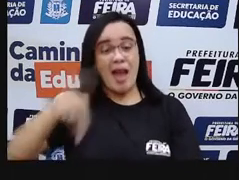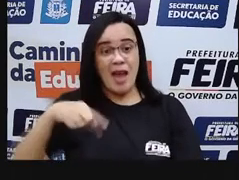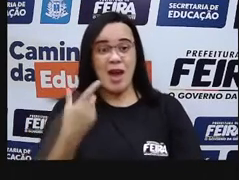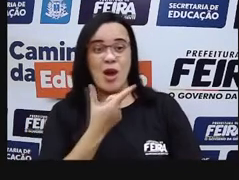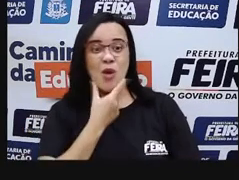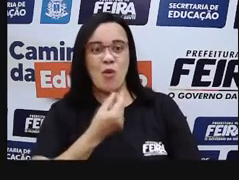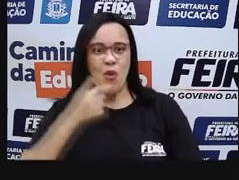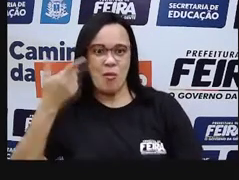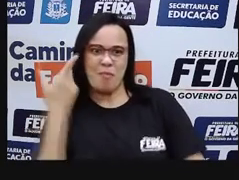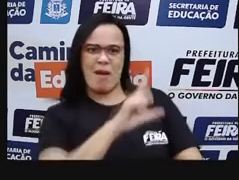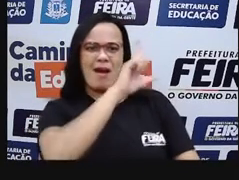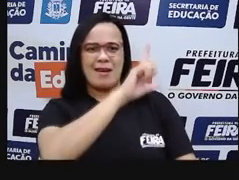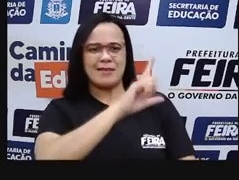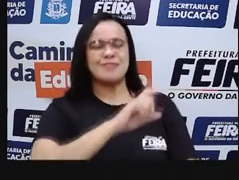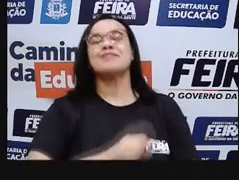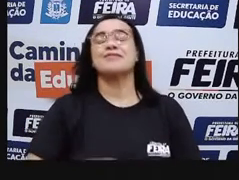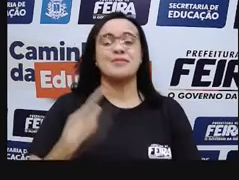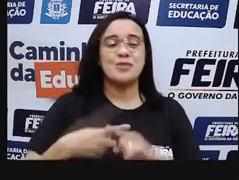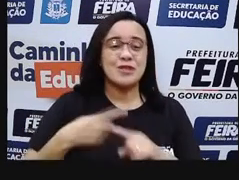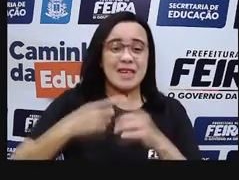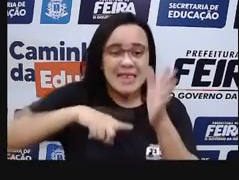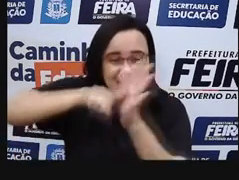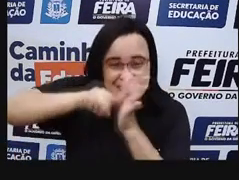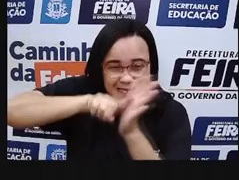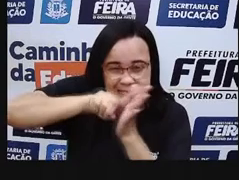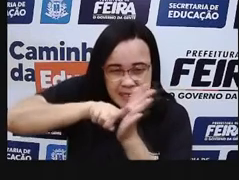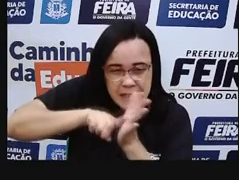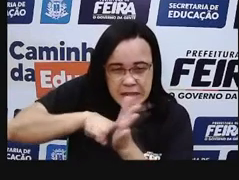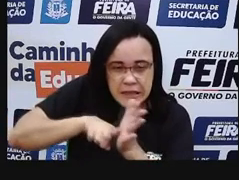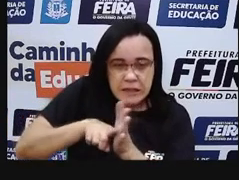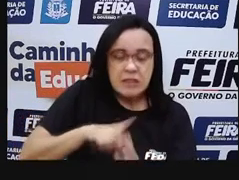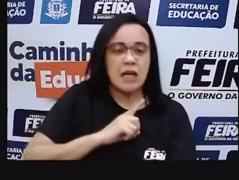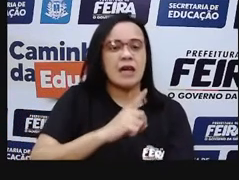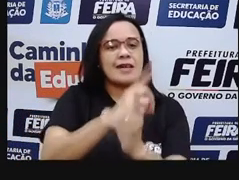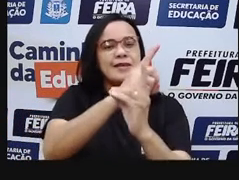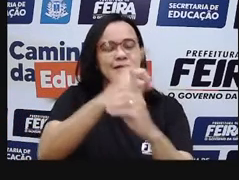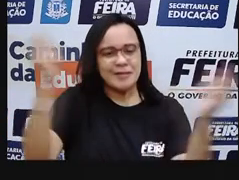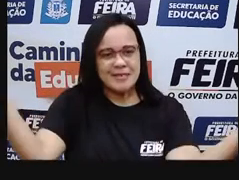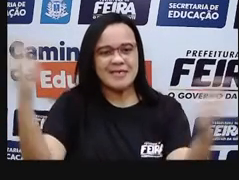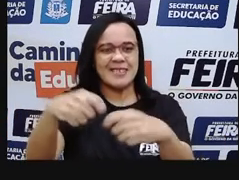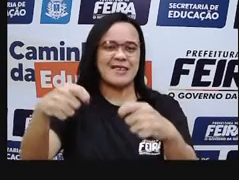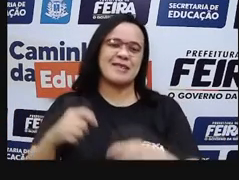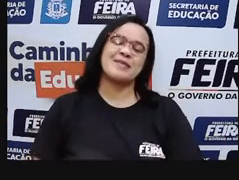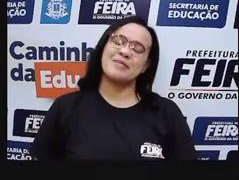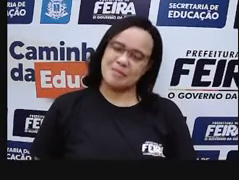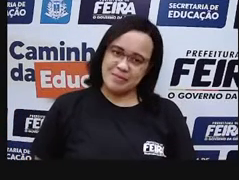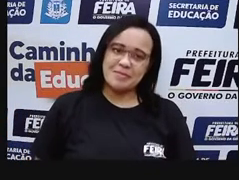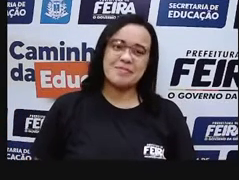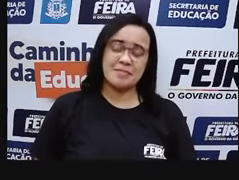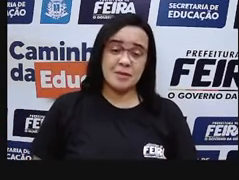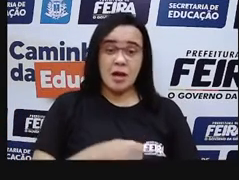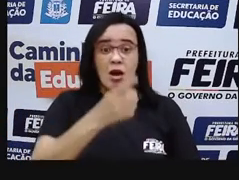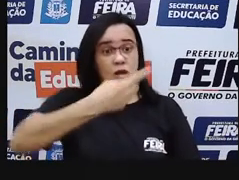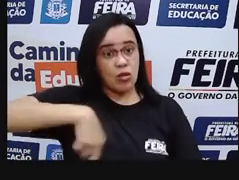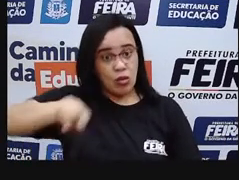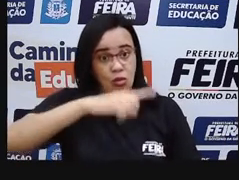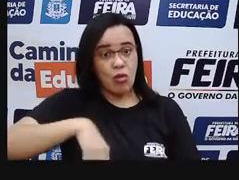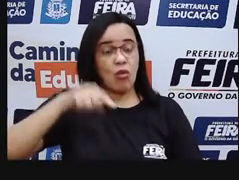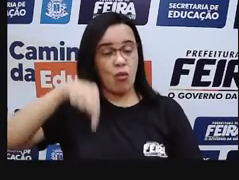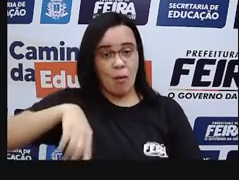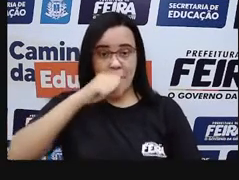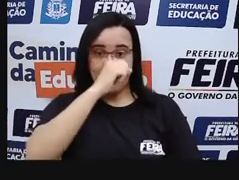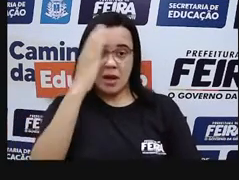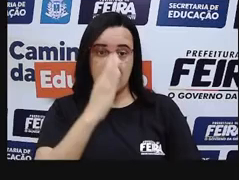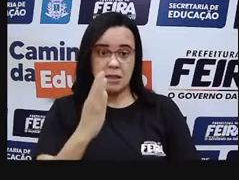falando penicilina a penicilina que a penicilina nós aqui no Brasil é comumente chamamos a penicilina de dizer